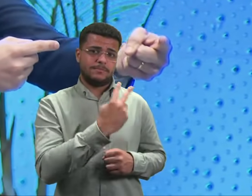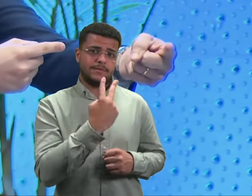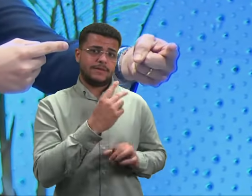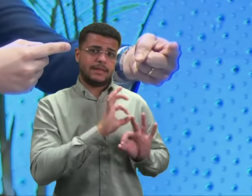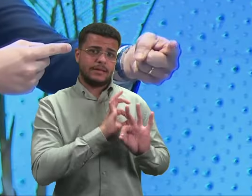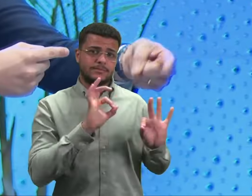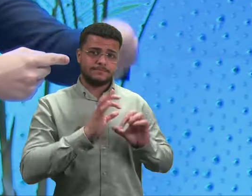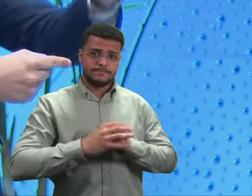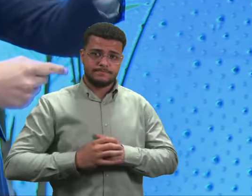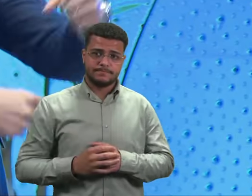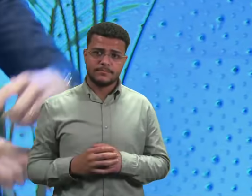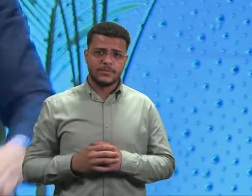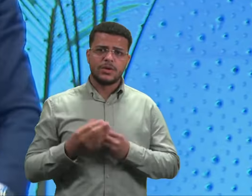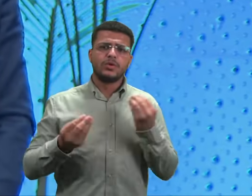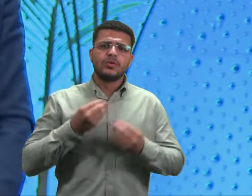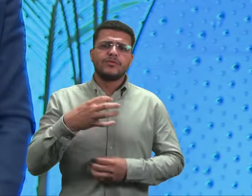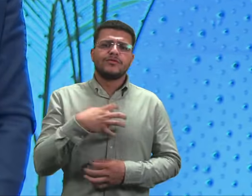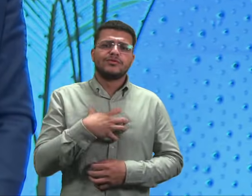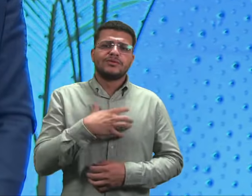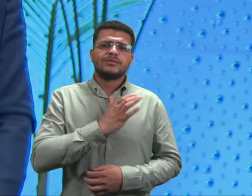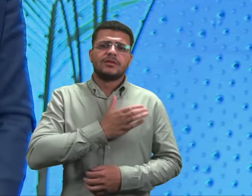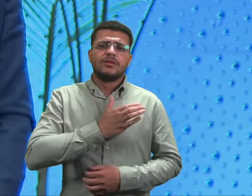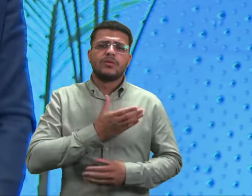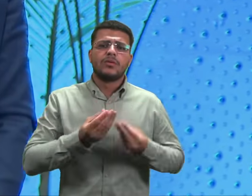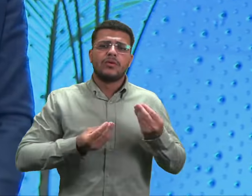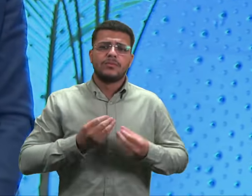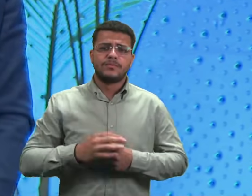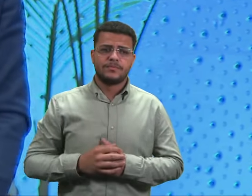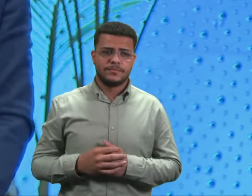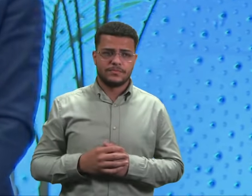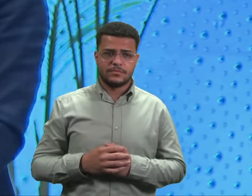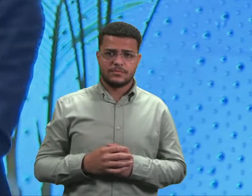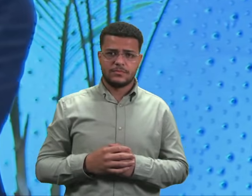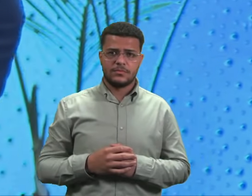me ver. Como é que ficou o teu coração?